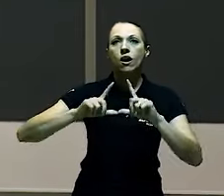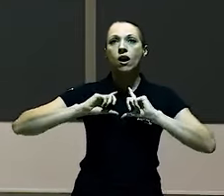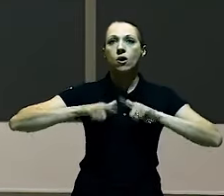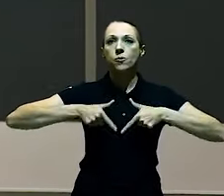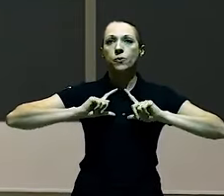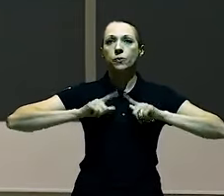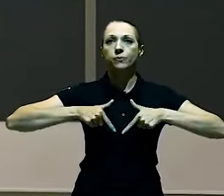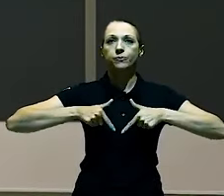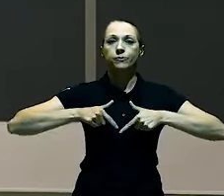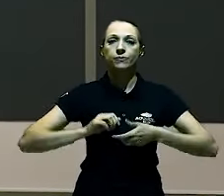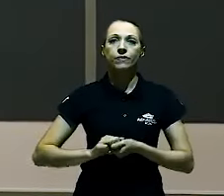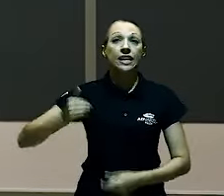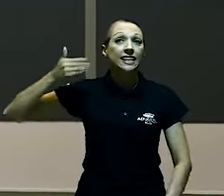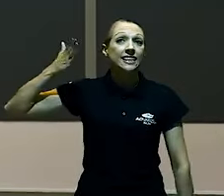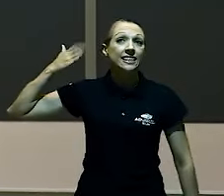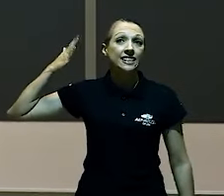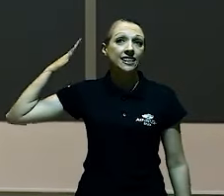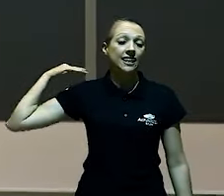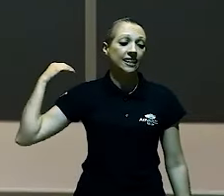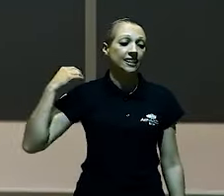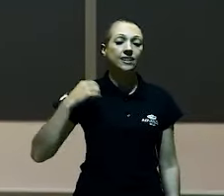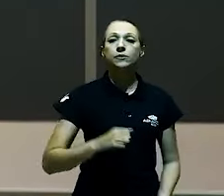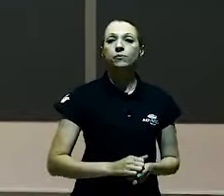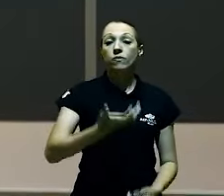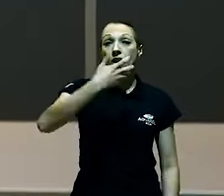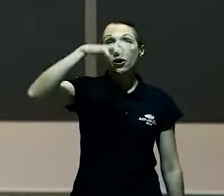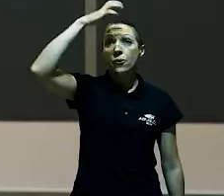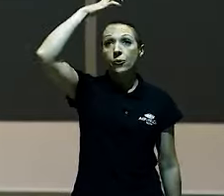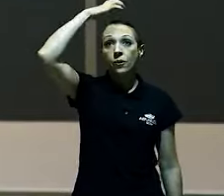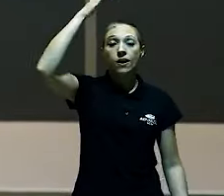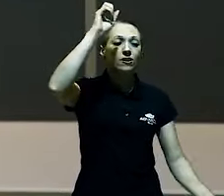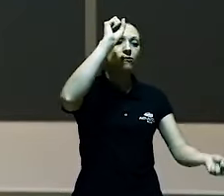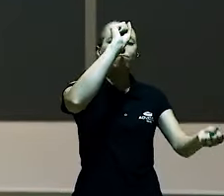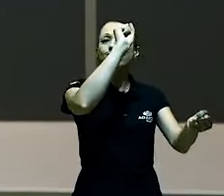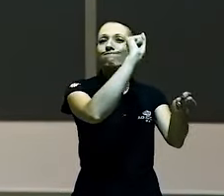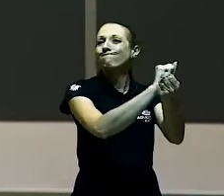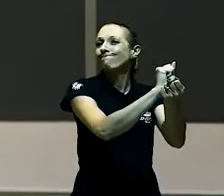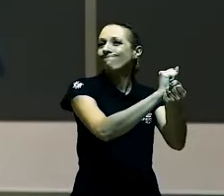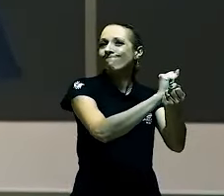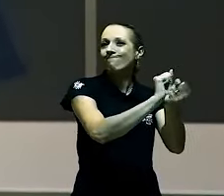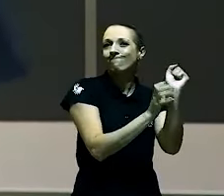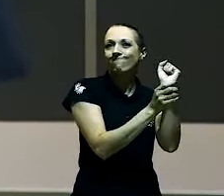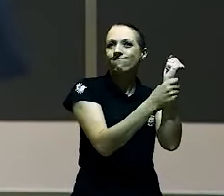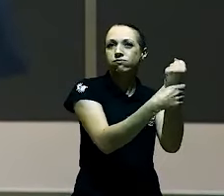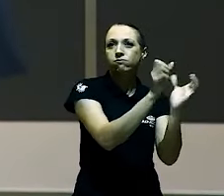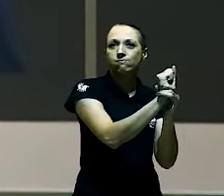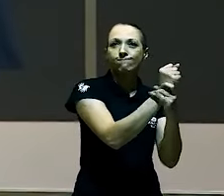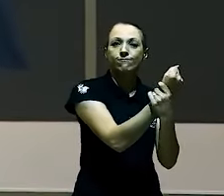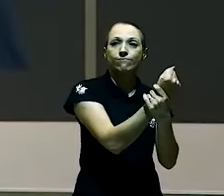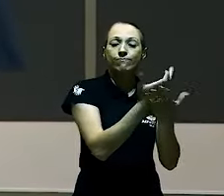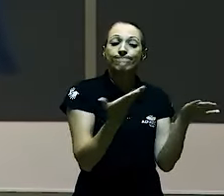tornou vassalo dos assírios. E Jonas, para ele, não fazia sentido, porque Deus quer salvar uma